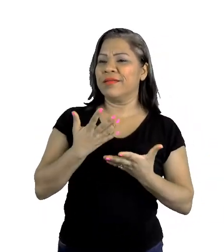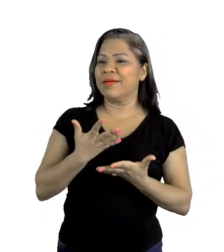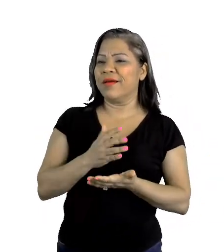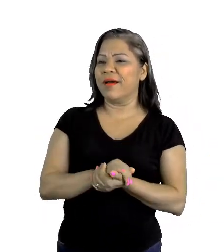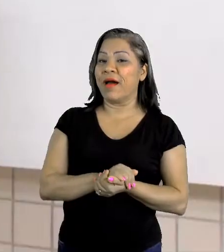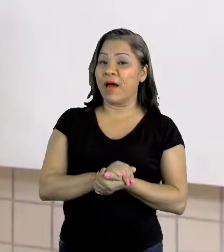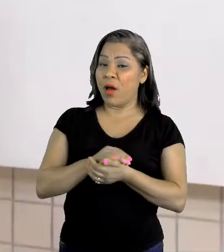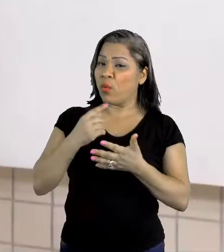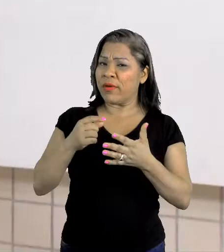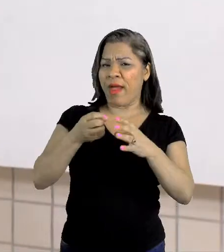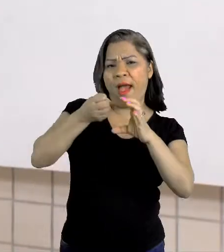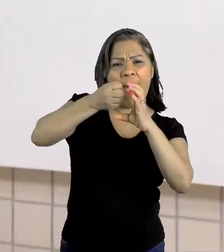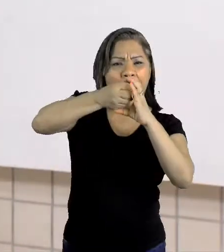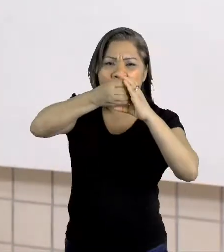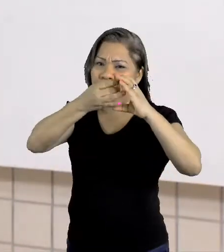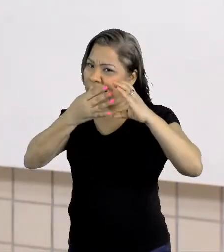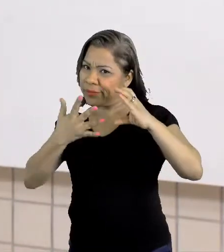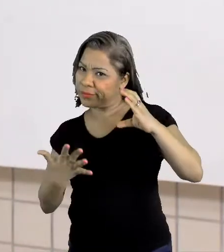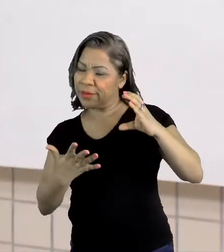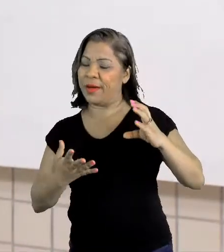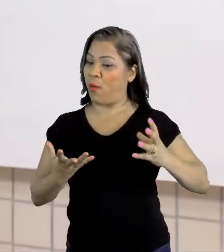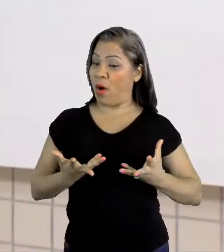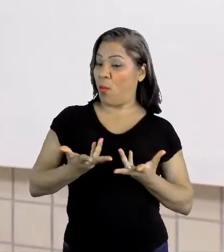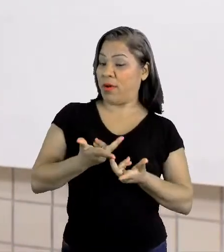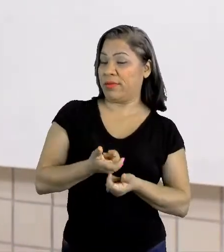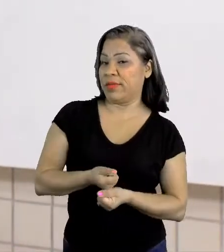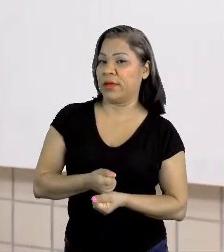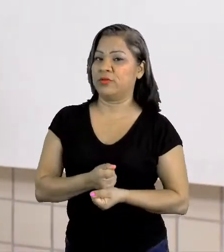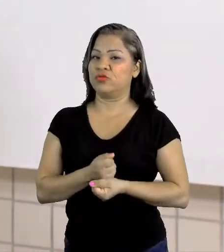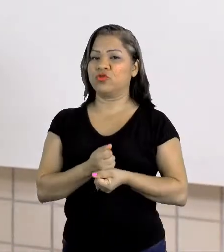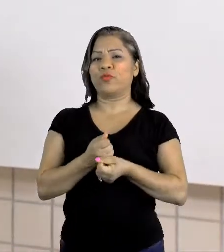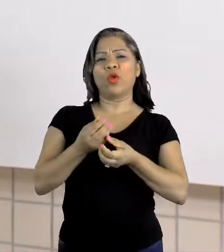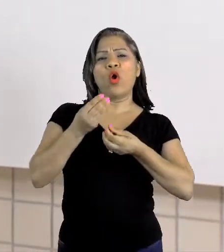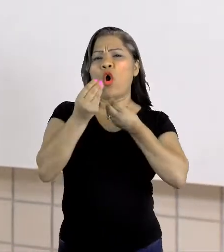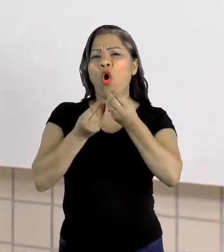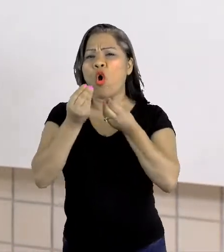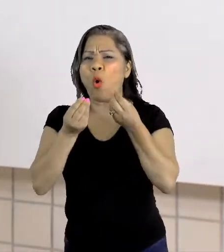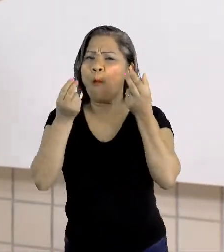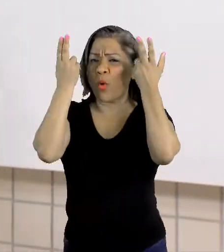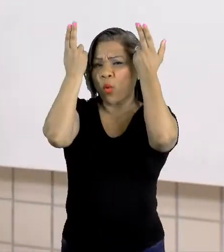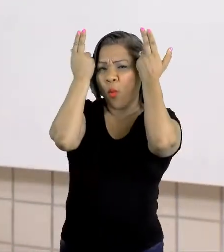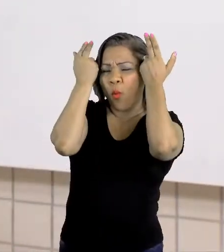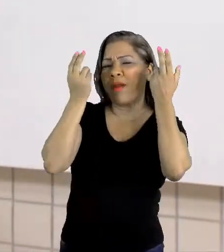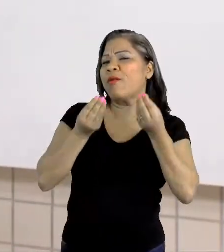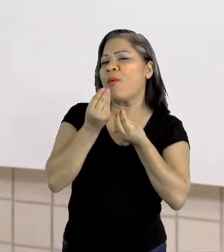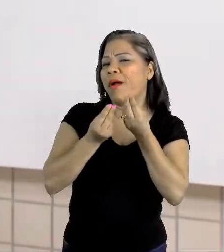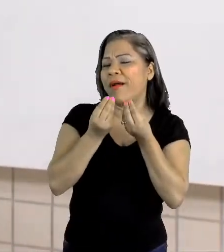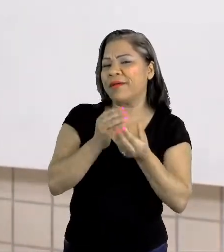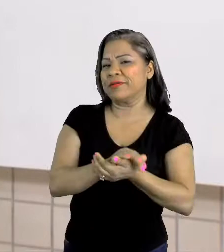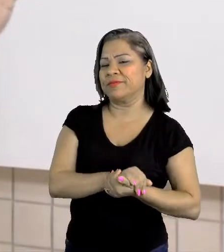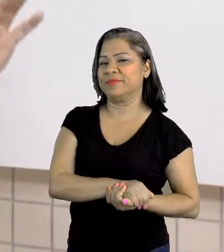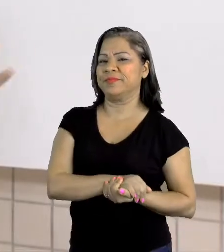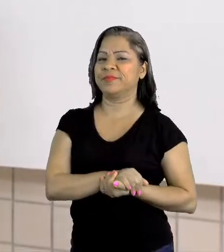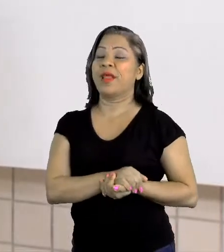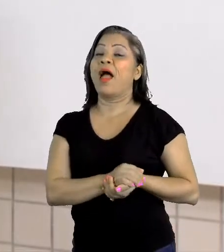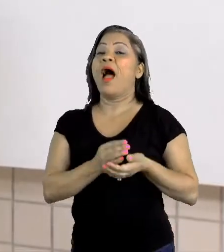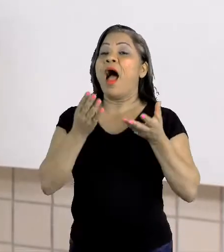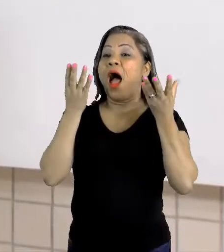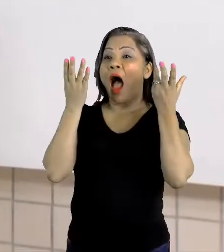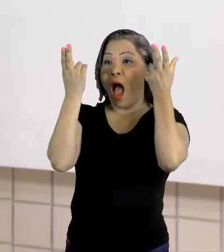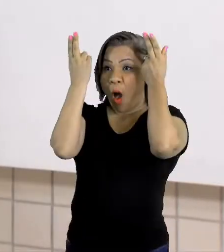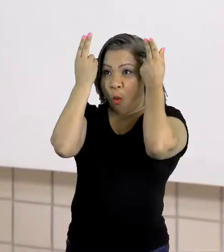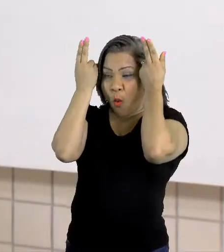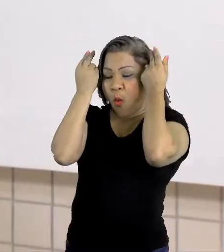São as características, essas qualidades, né? Então, como que esse coelho é? Lá na história fala, ó, o coelho ele é assim, assim,